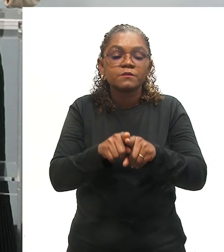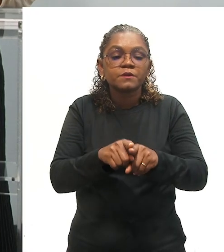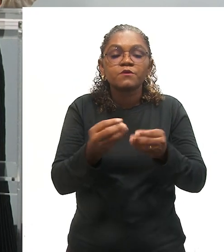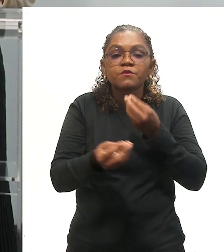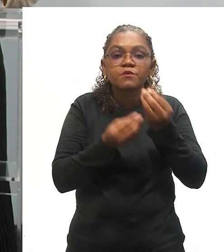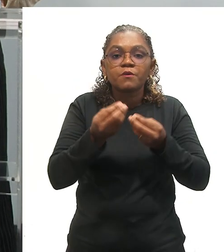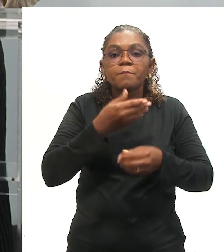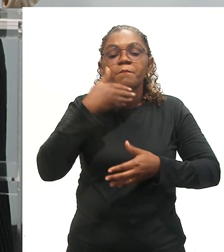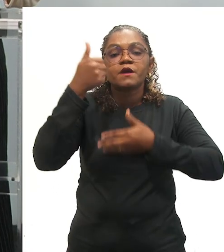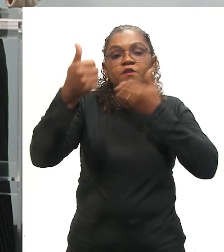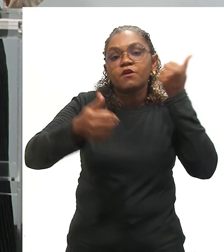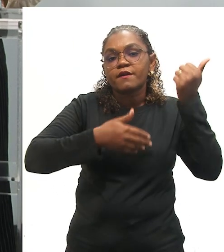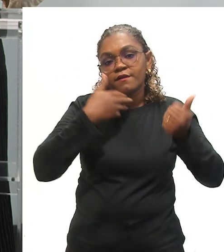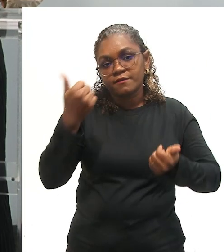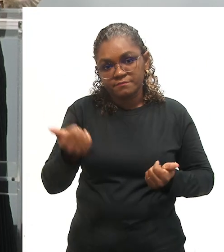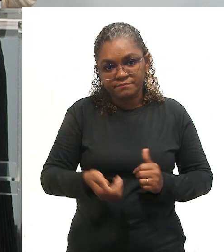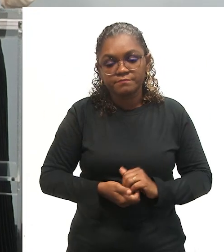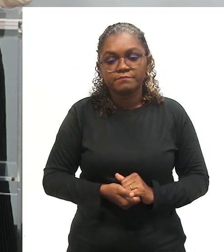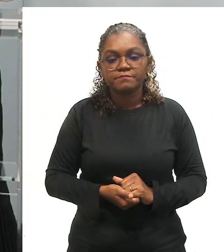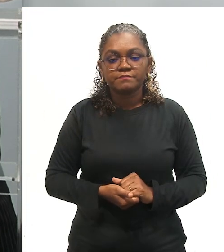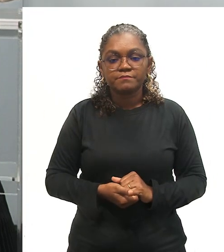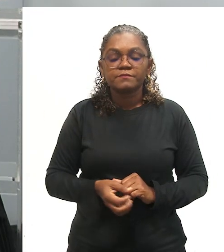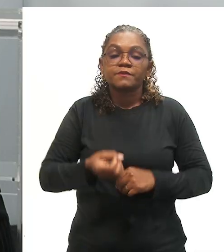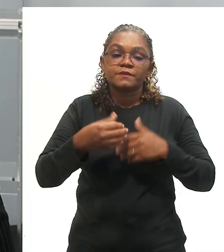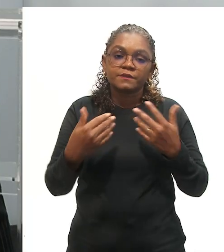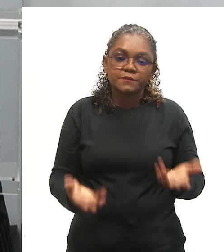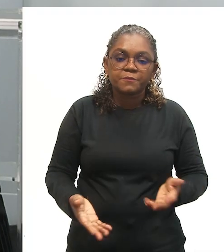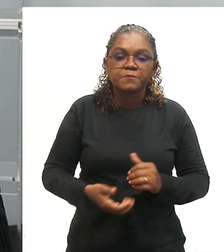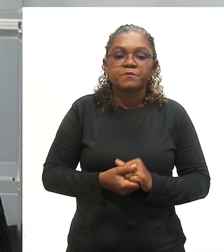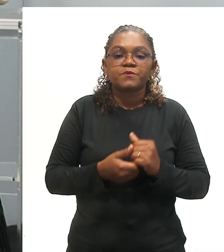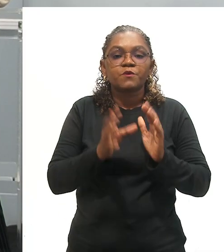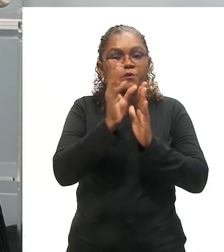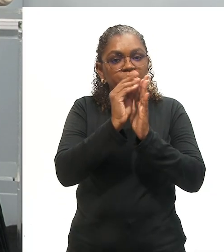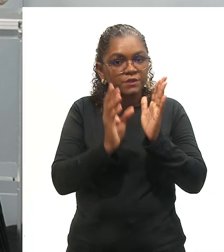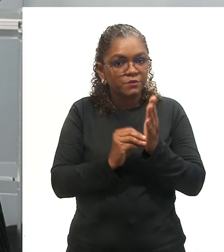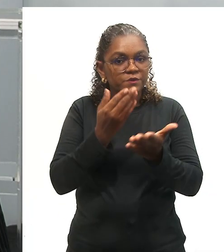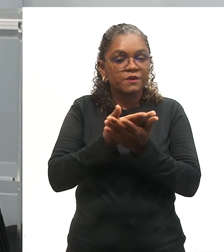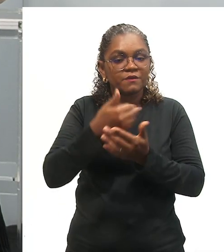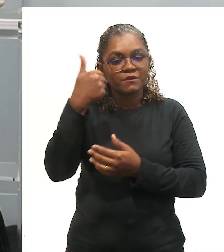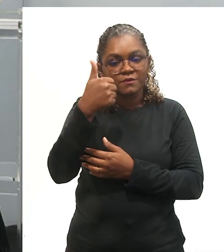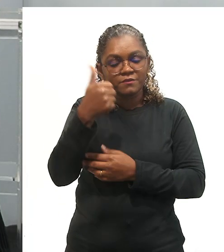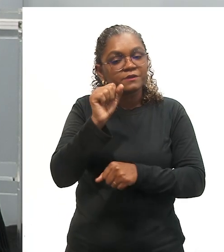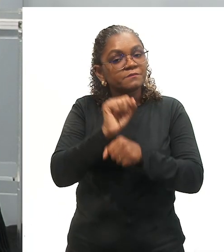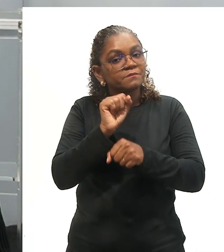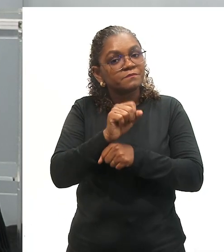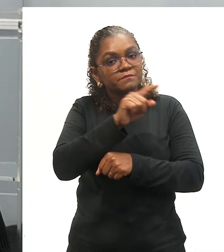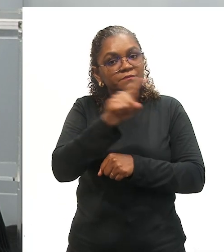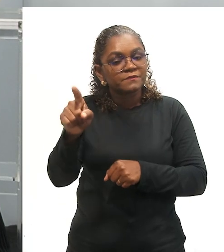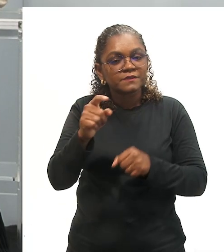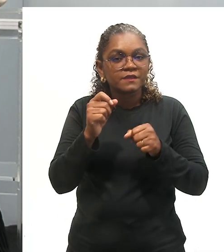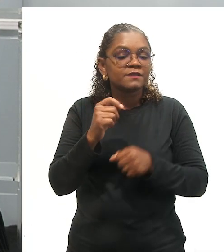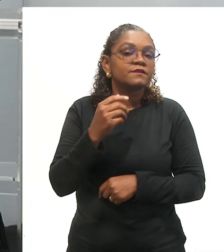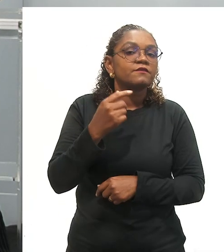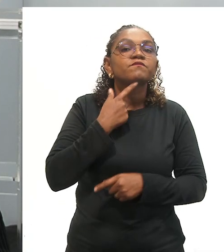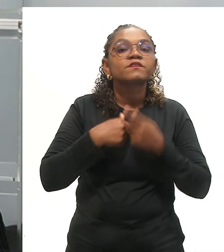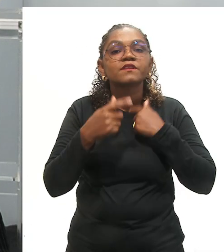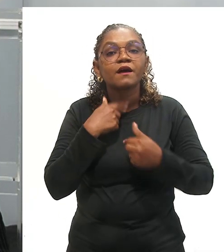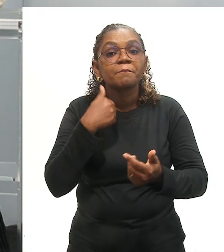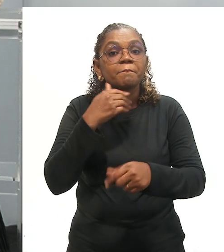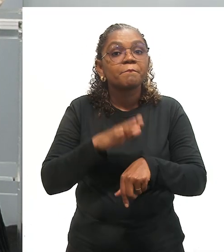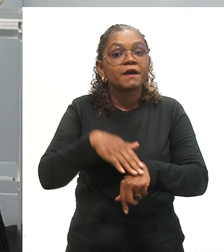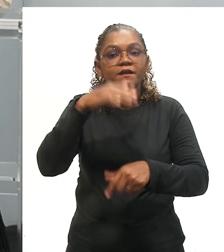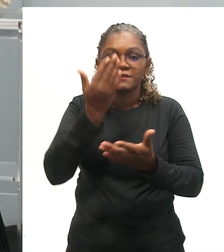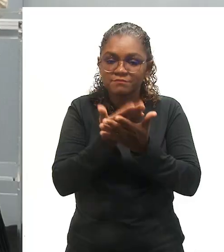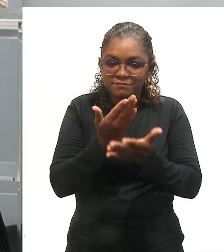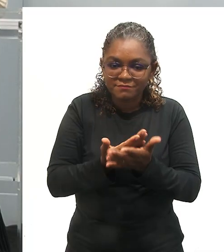e melhorar a distribuição de renda. Bom, esse é o conteúdo na aula 1. Espero ter despertado vocês para a gente acompanhar como a gente vai se